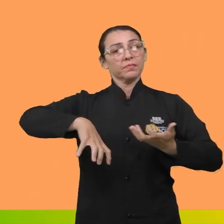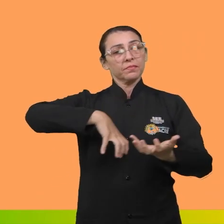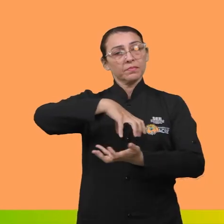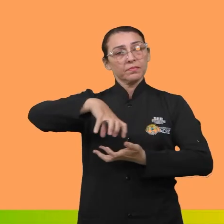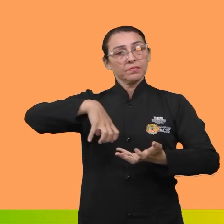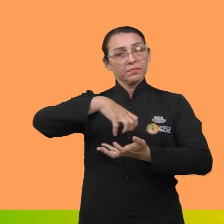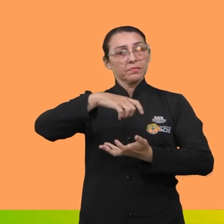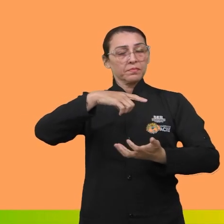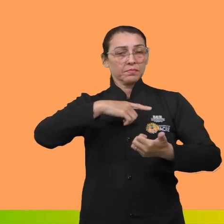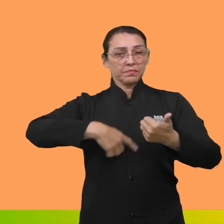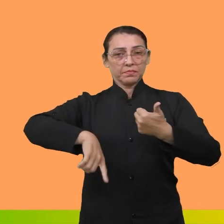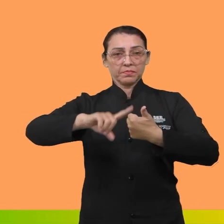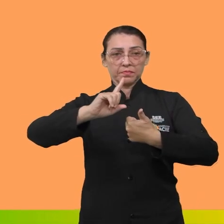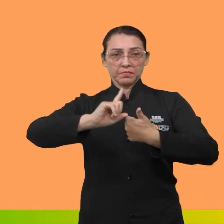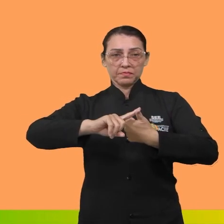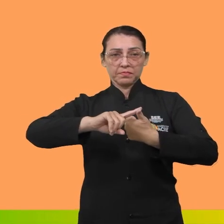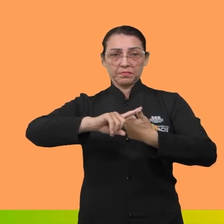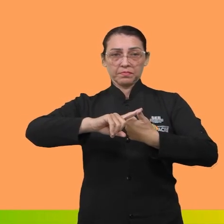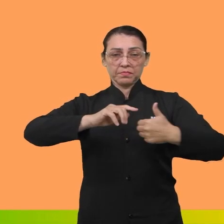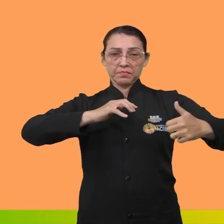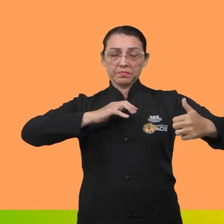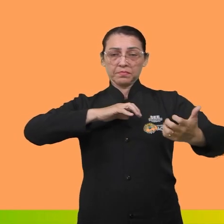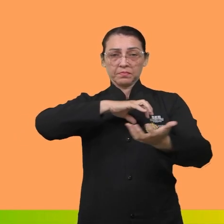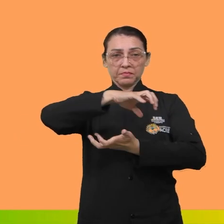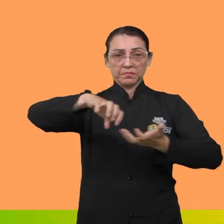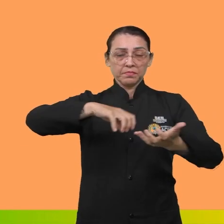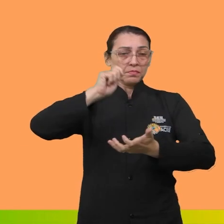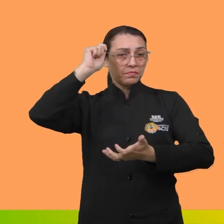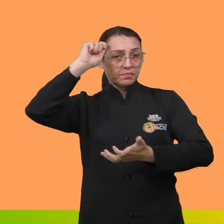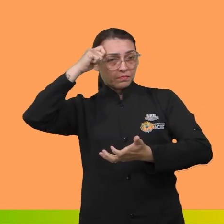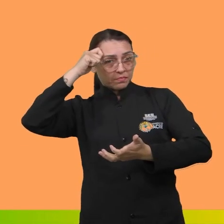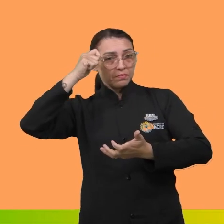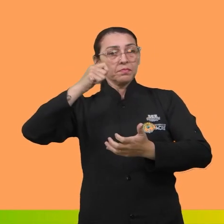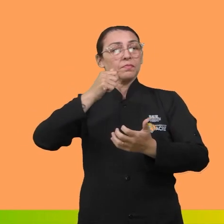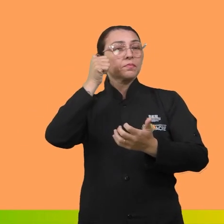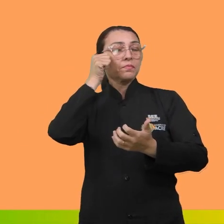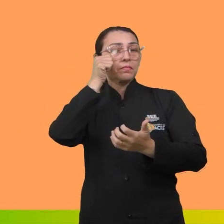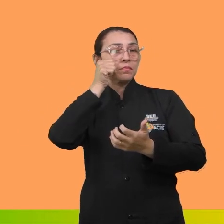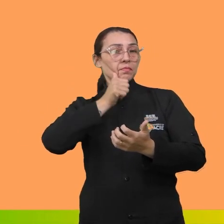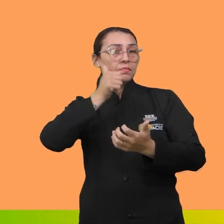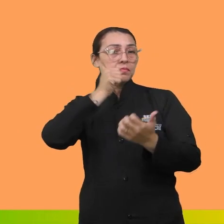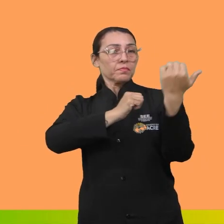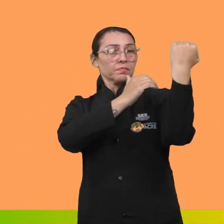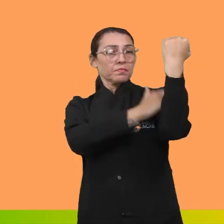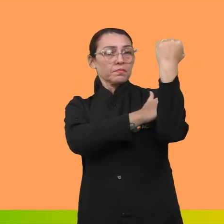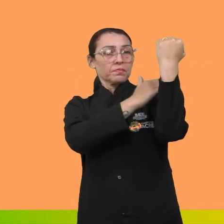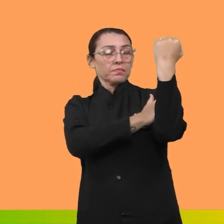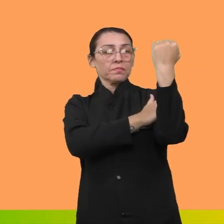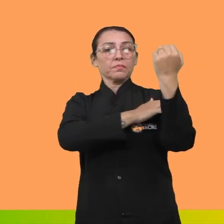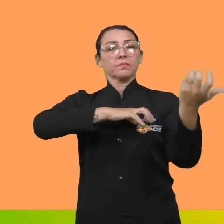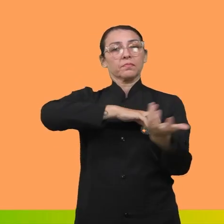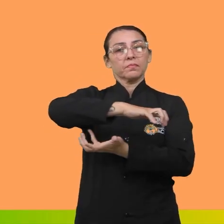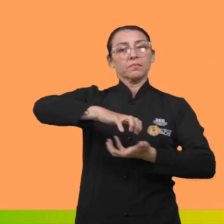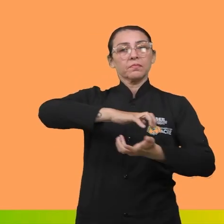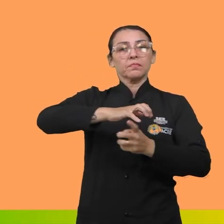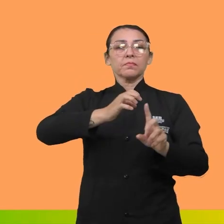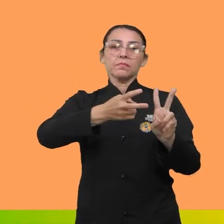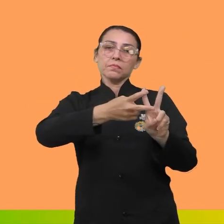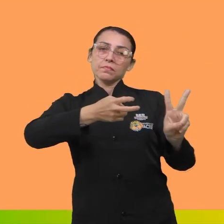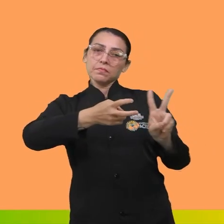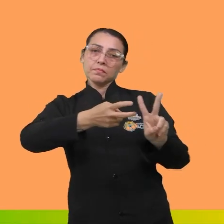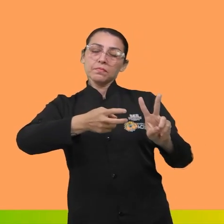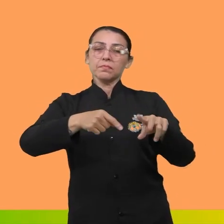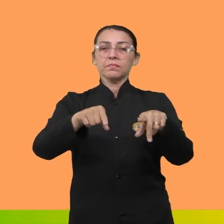manifestações, a gente tem os movimentos, né? O movimento negro, o movimento feminista e o